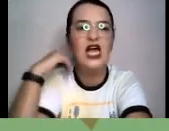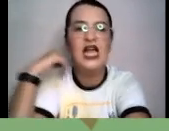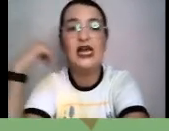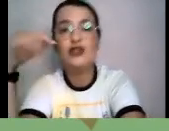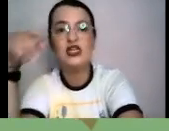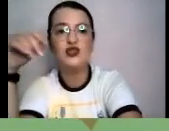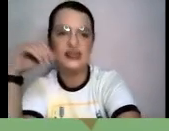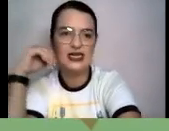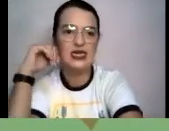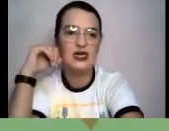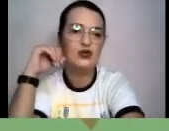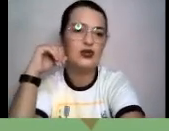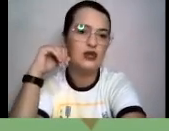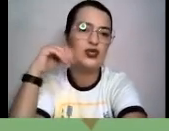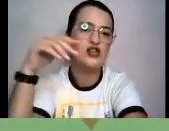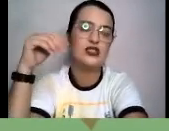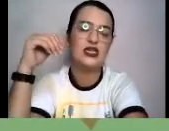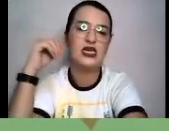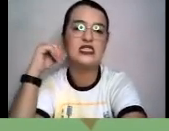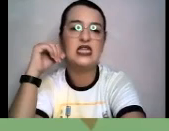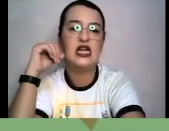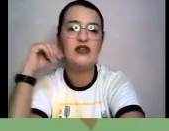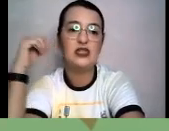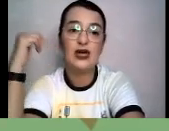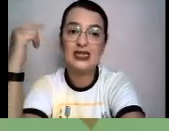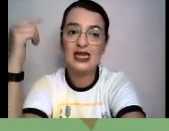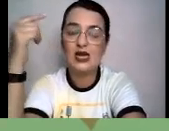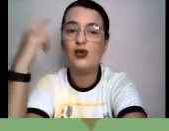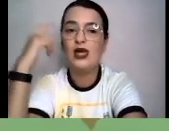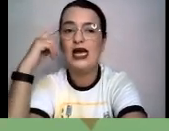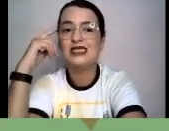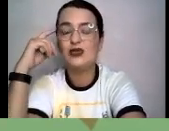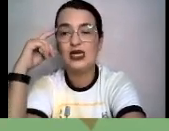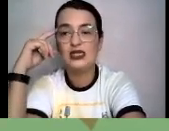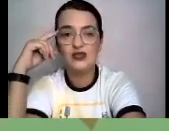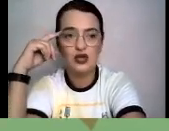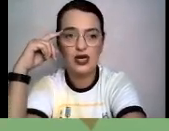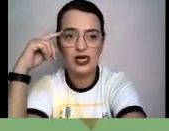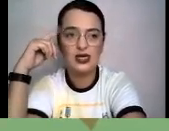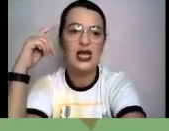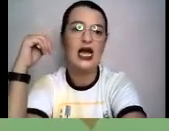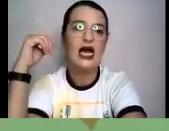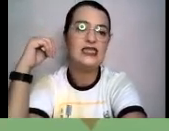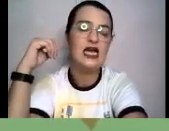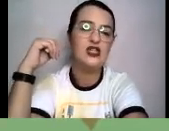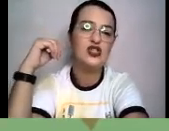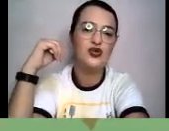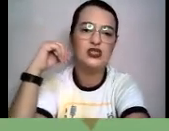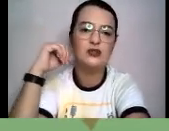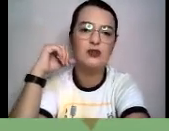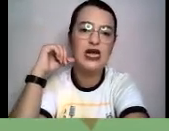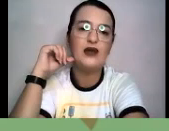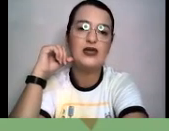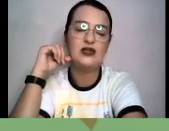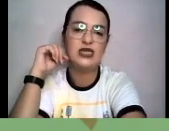Pronto. Leia o trecho a seguir, o trecho a seguir, escreva em seu caderno as alternativas corretas. As